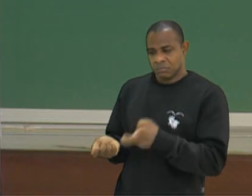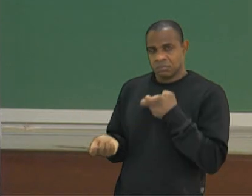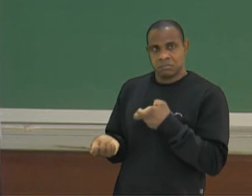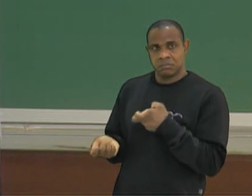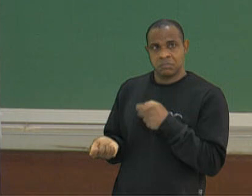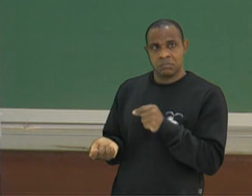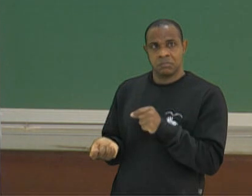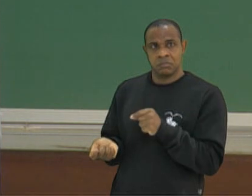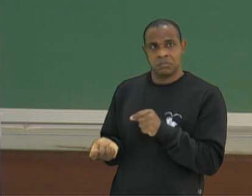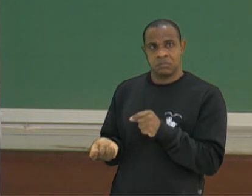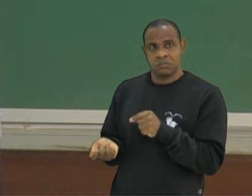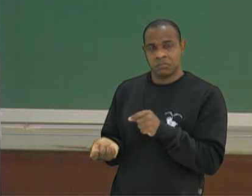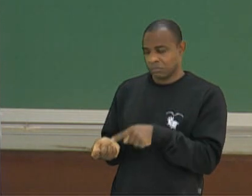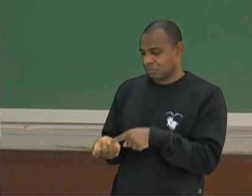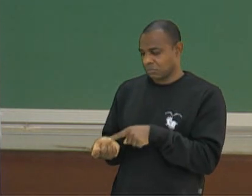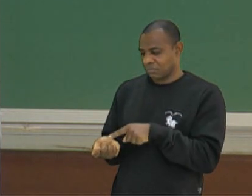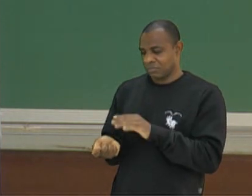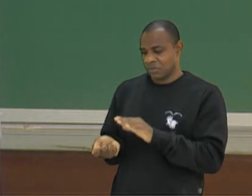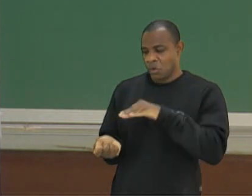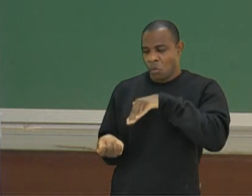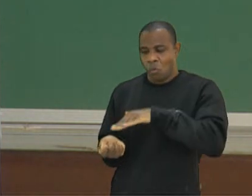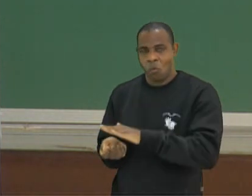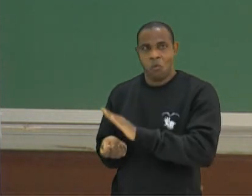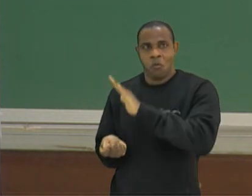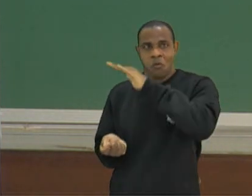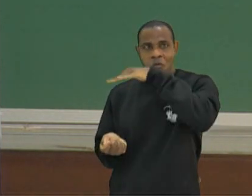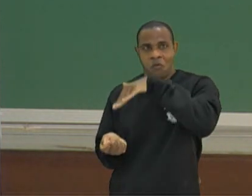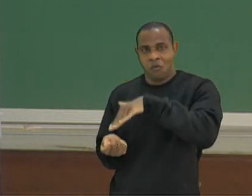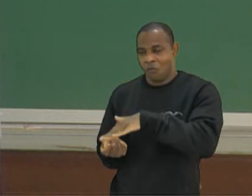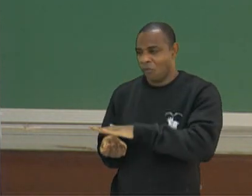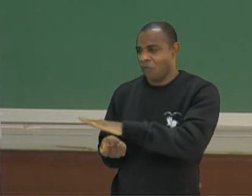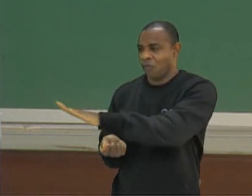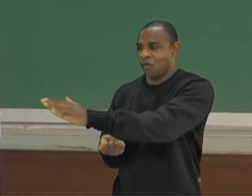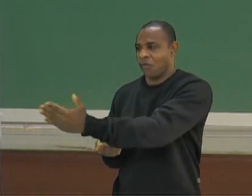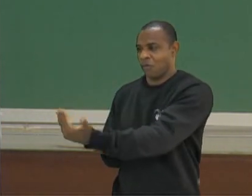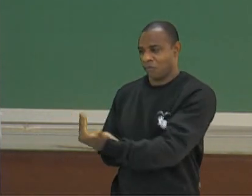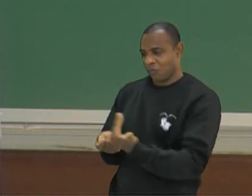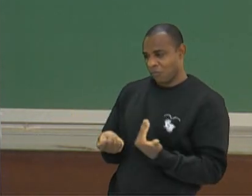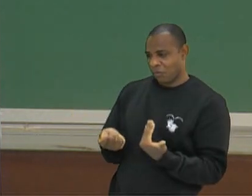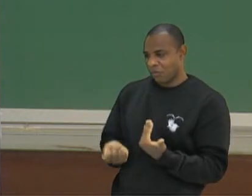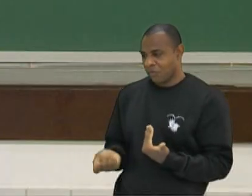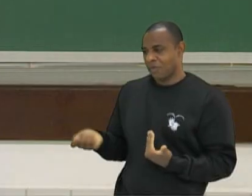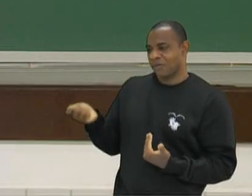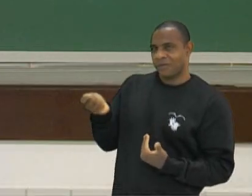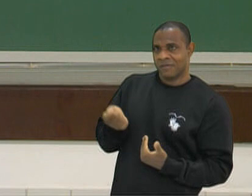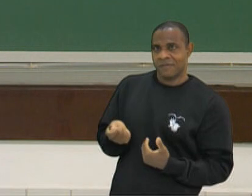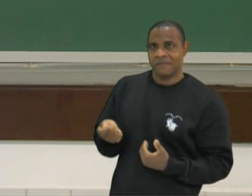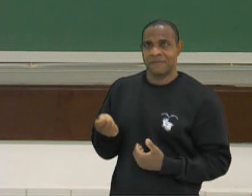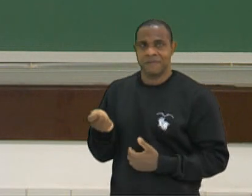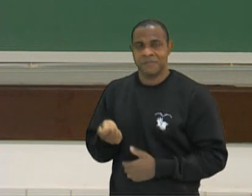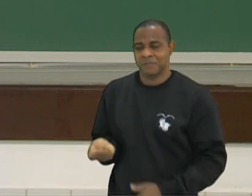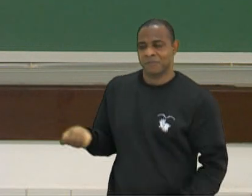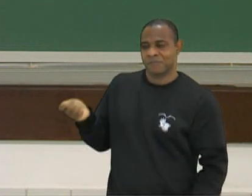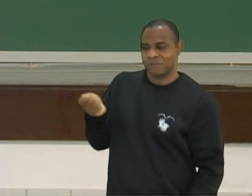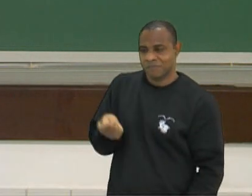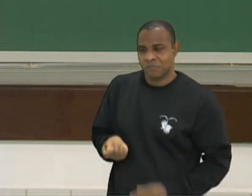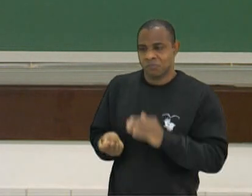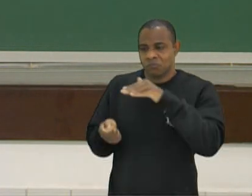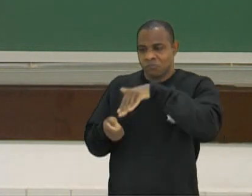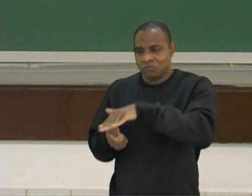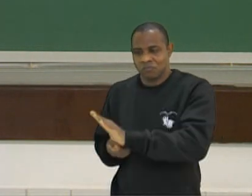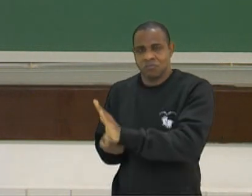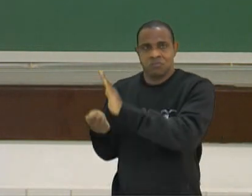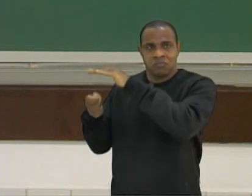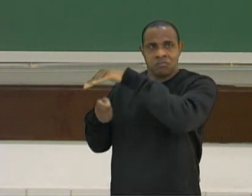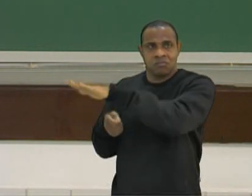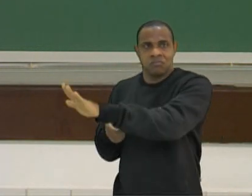percebendo que esse pulso de onda que você gera vai até esse obstáculo, onde você prendeu com alguma coisa ou simplesmente atrelou a um